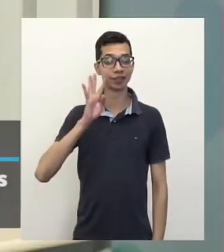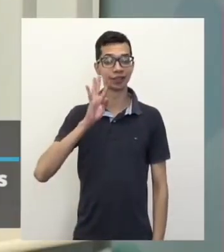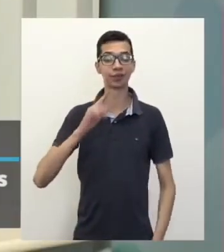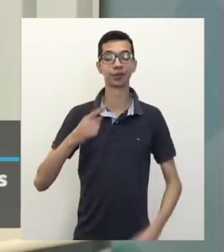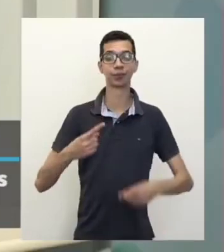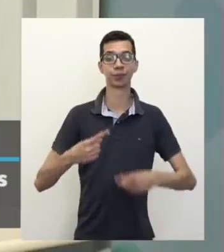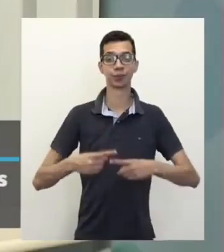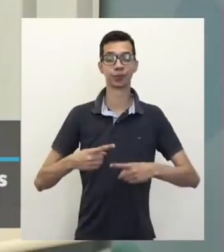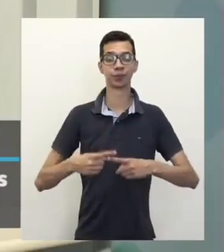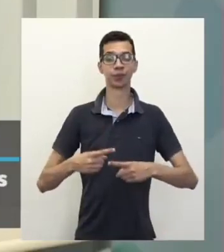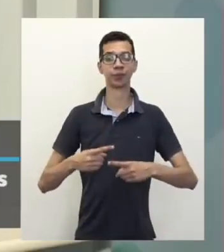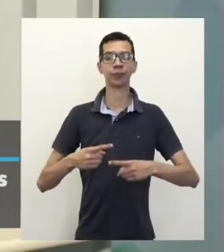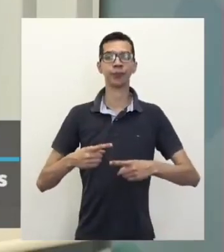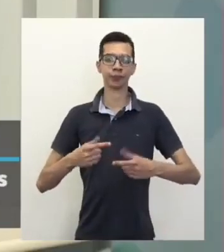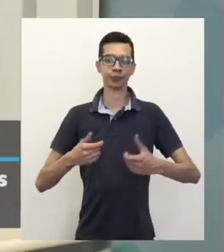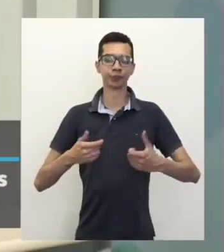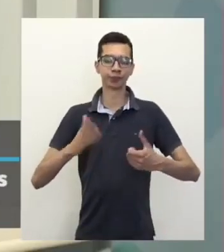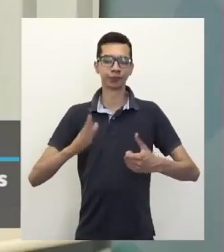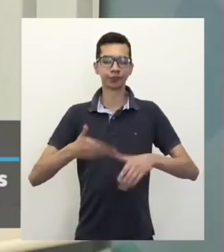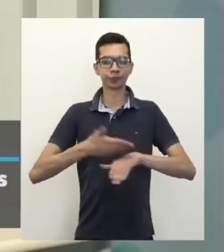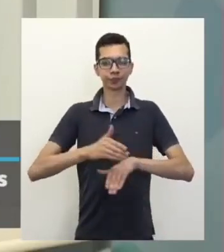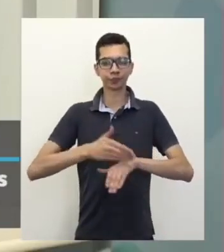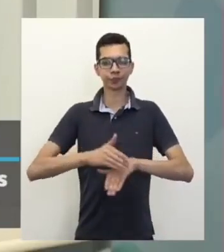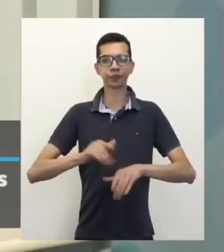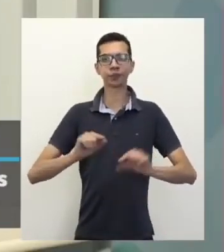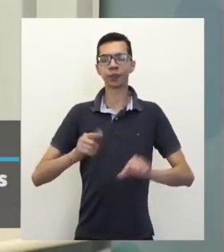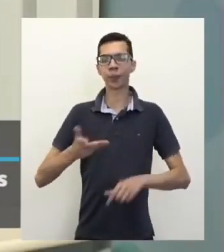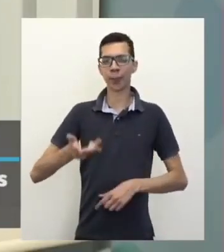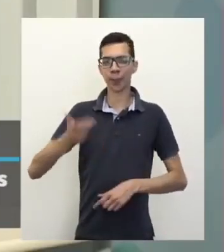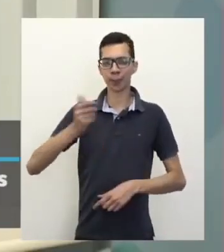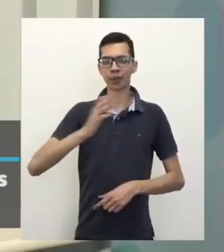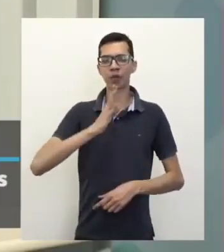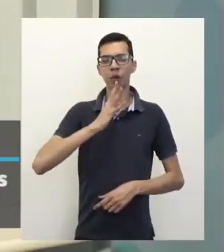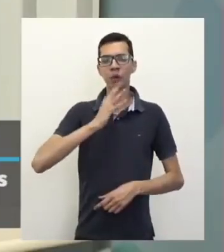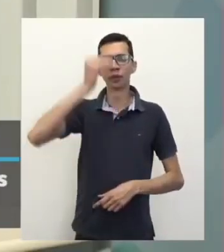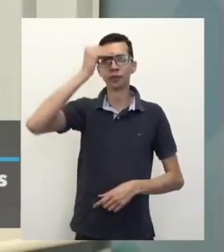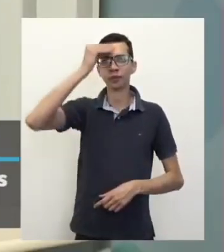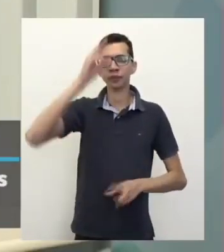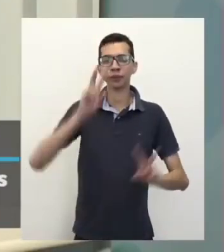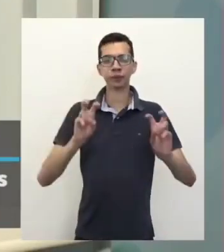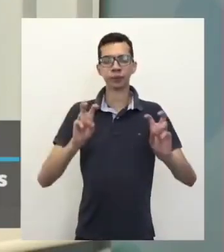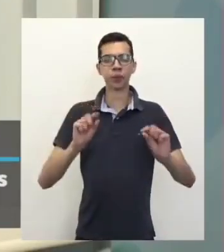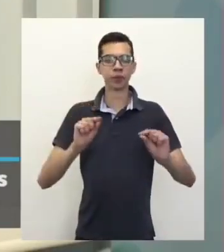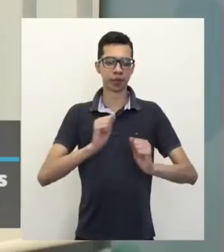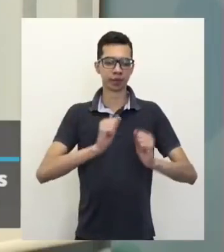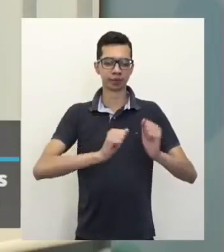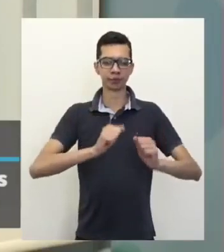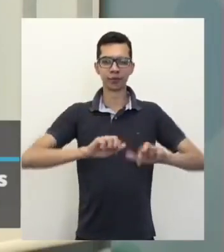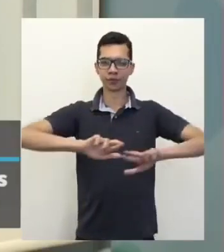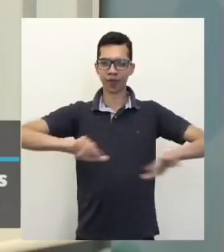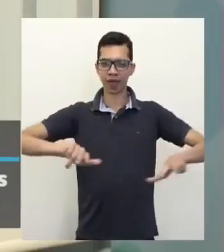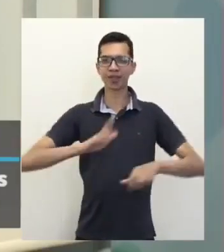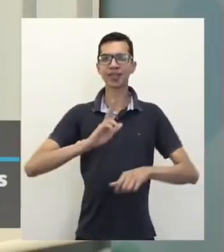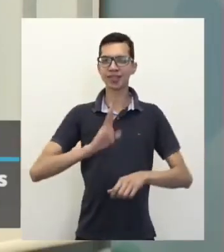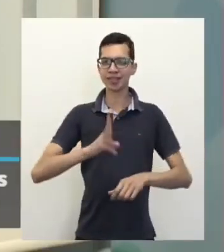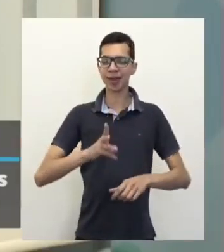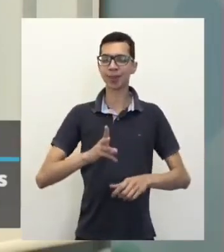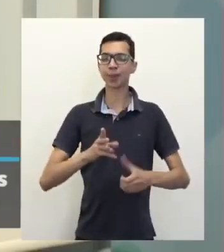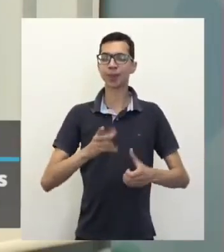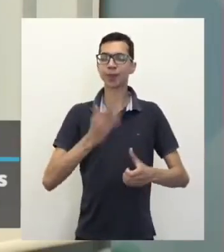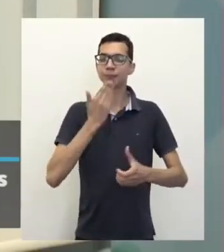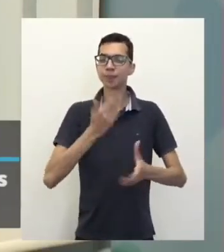gente começou a trabalhar essas habilidades relacionadas à questão do processo de industrialização, a gente sempre fez o convite que